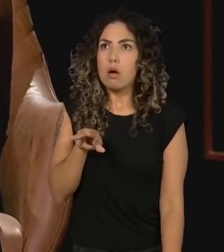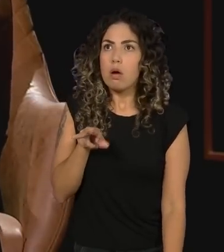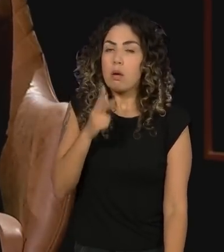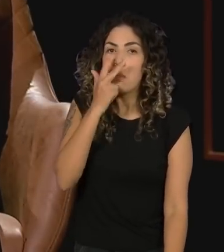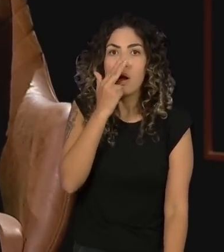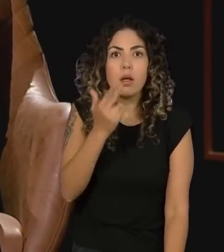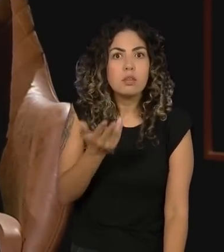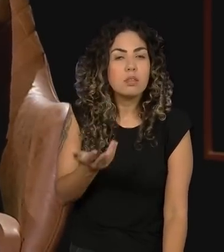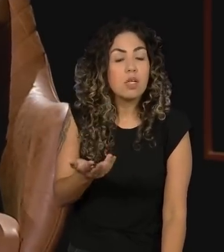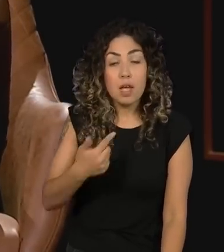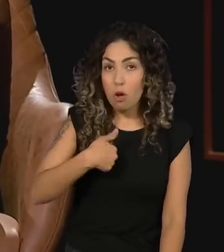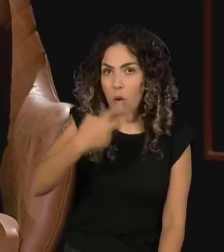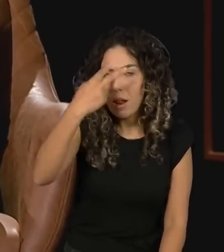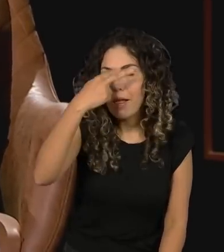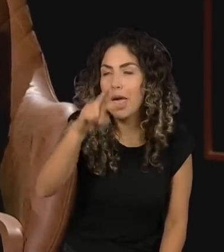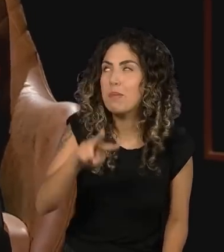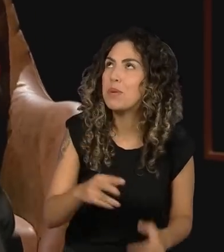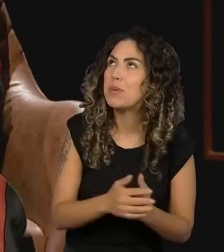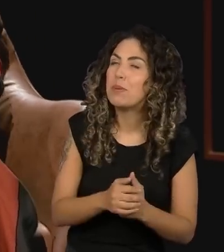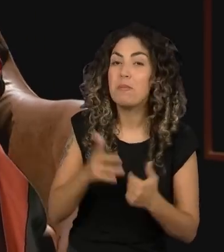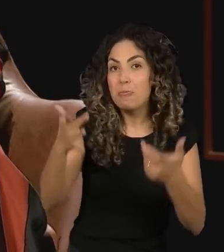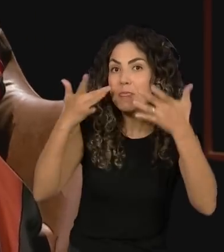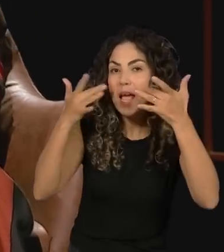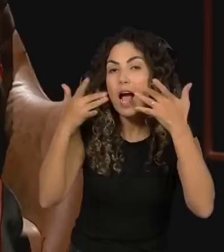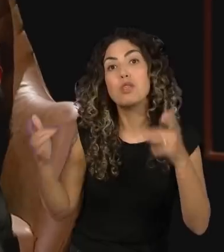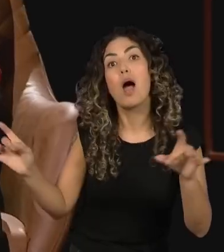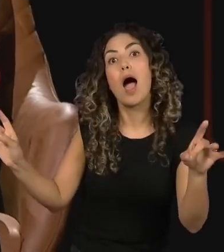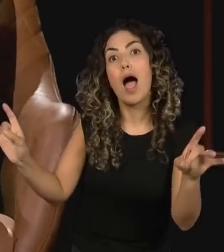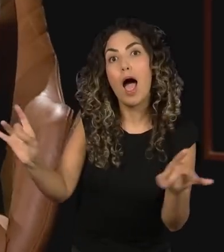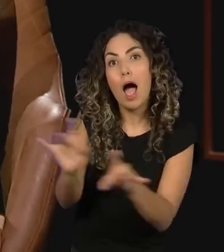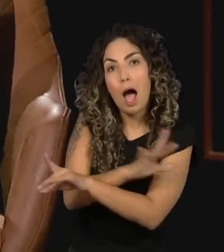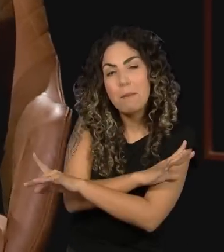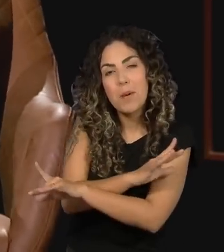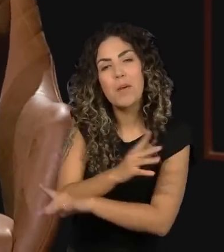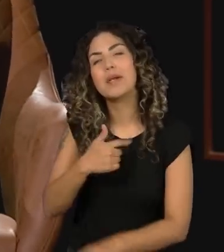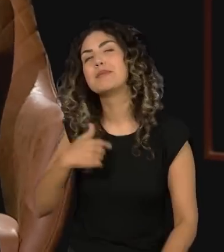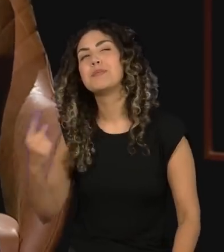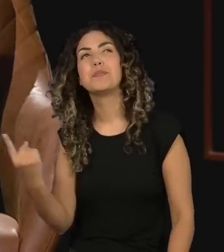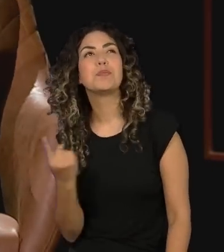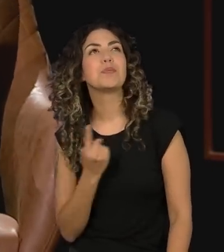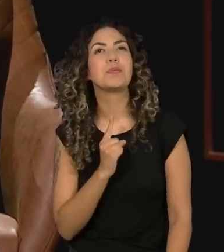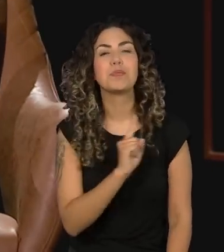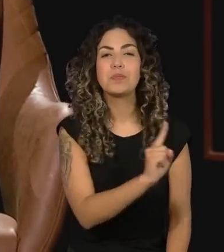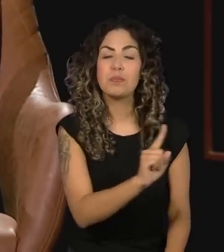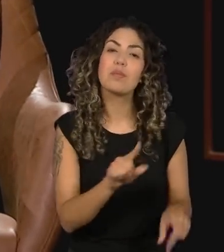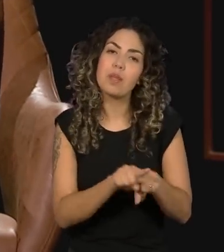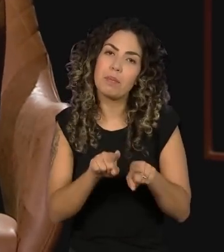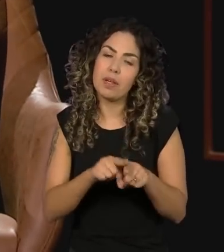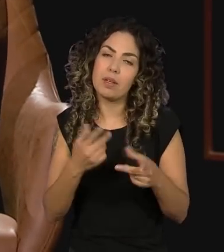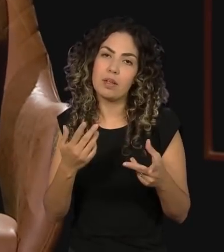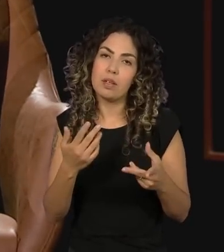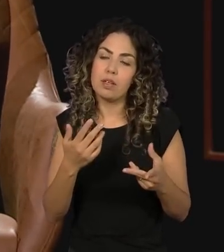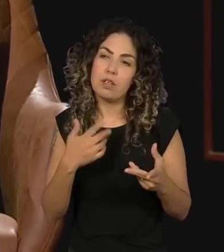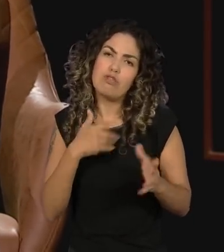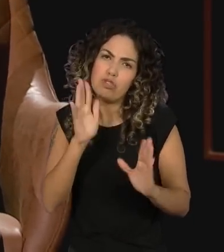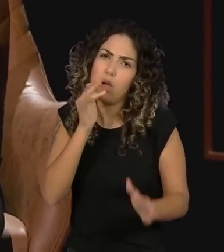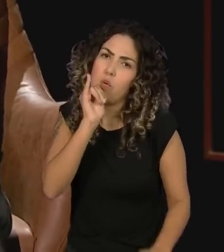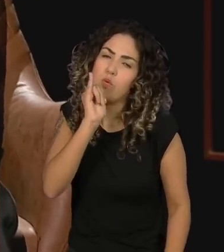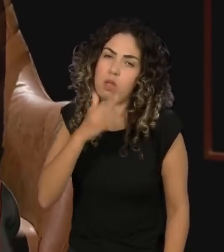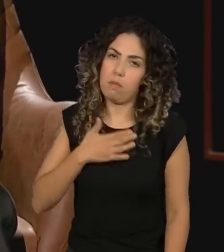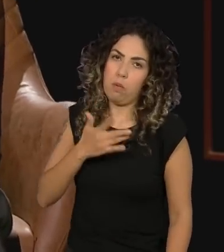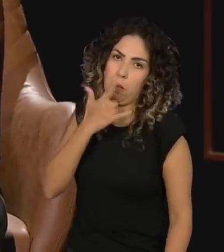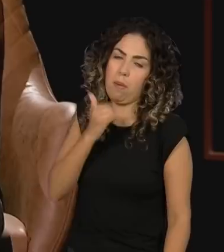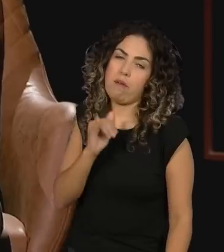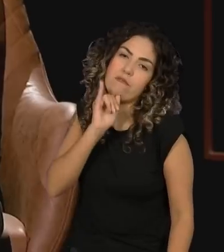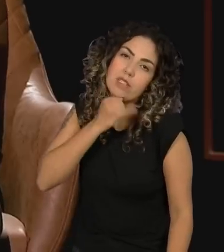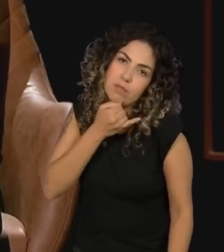Eu lembro de sair dessa peça e meu pai, até já perguntei, né? Meu pai, infelizmente, não é falecido